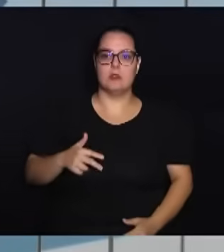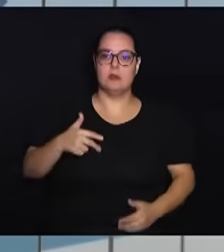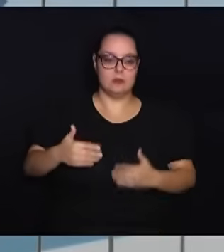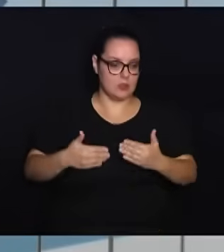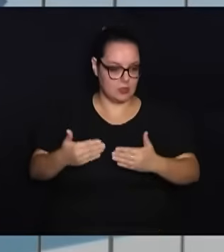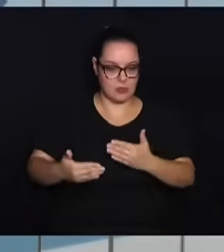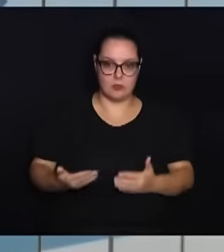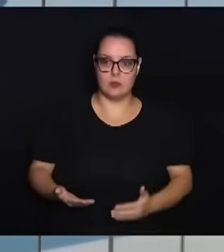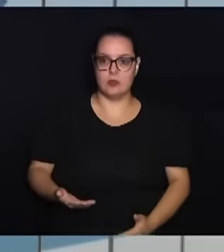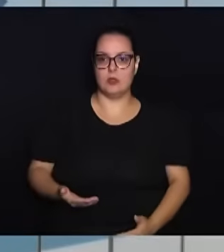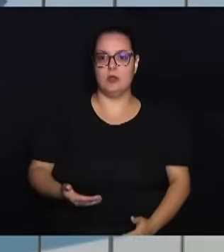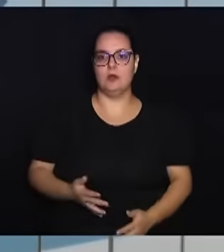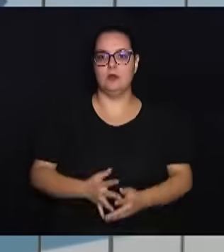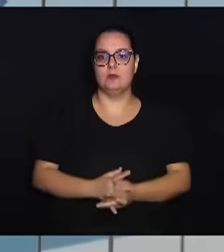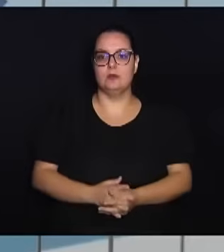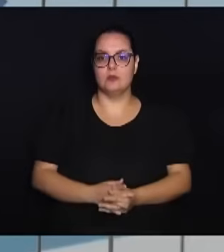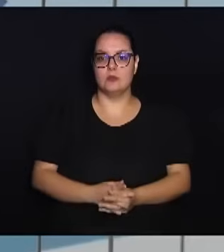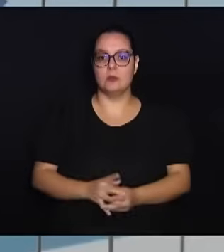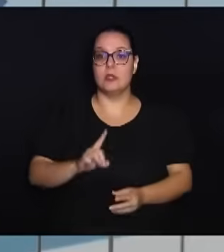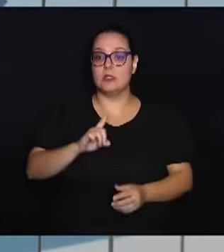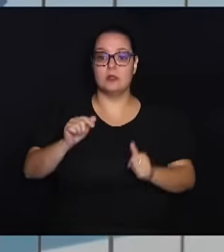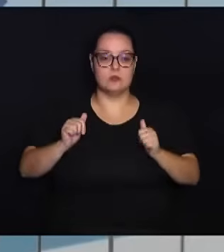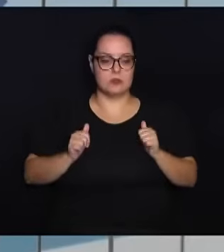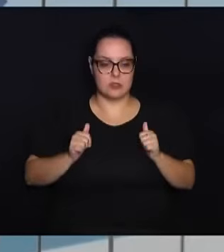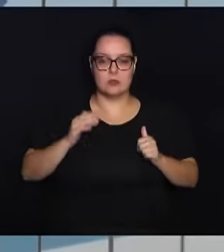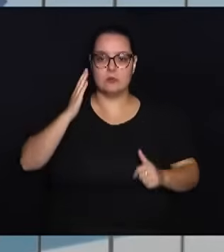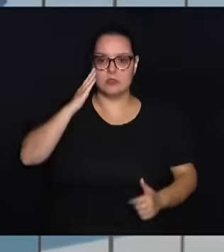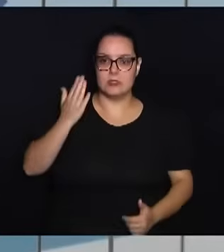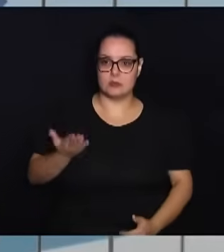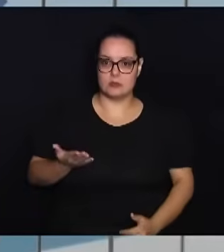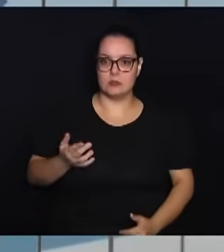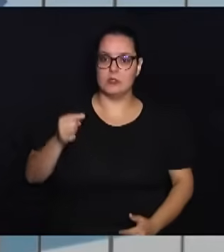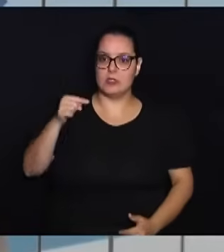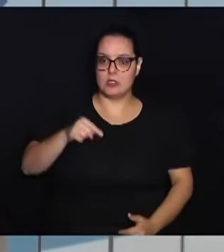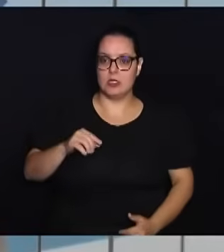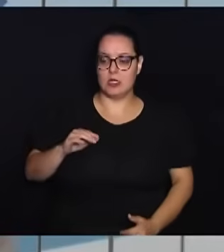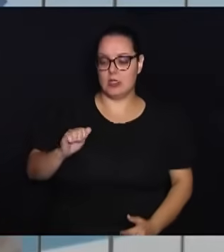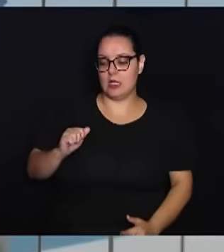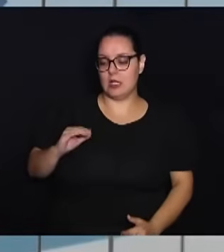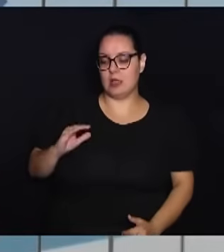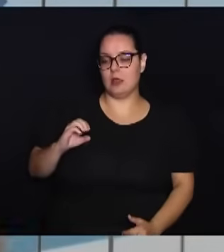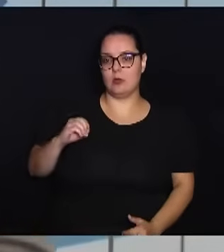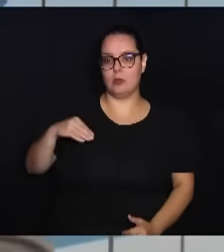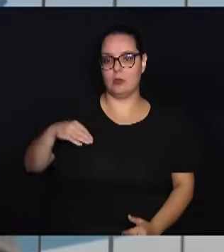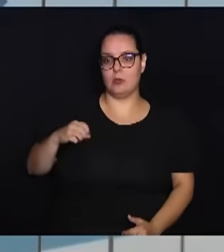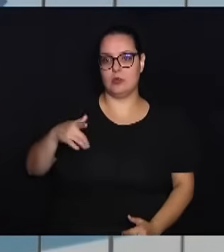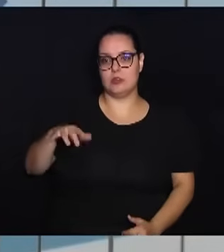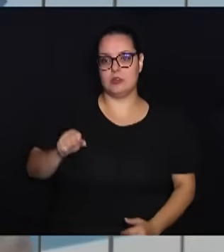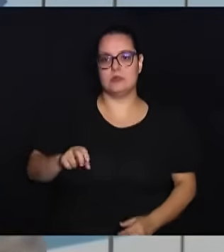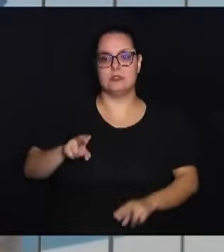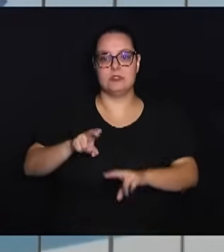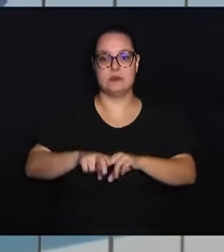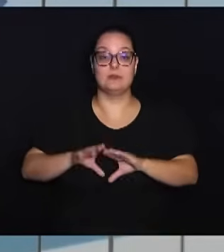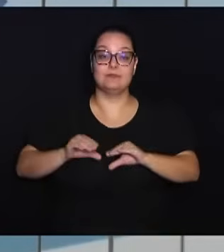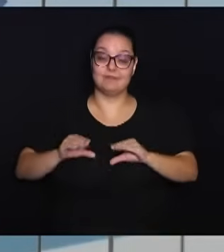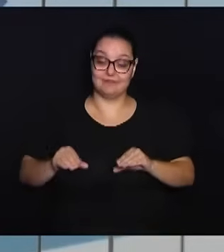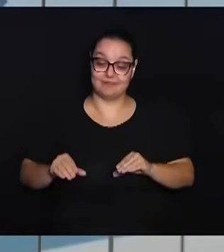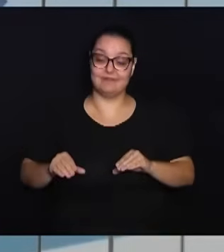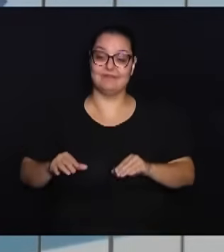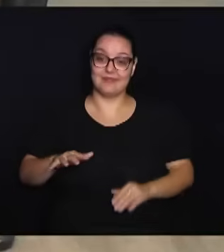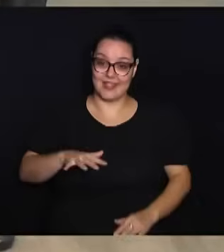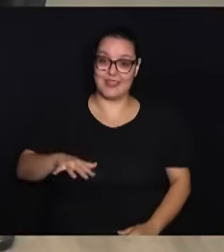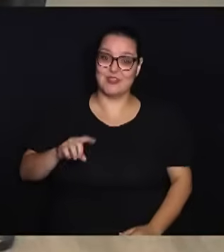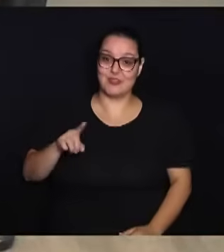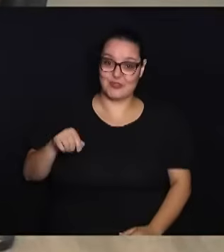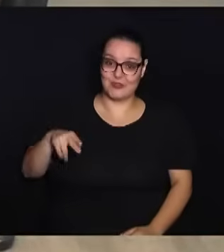seguindo ali. Não se acomoda, sabe? A acomodação é o sofá ali da zona de conforto, entendeu? E a